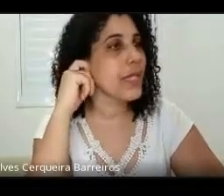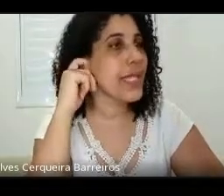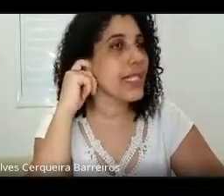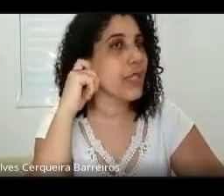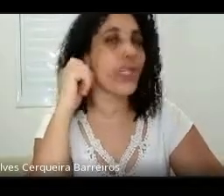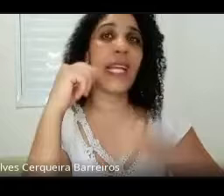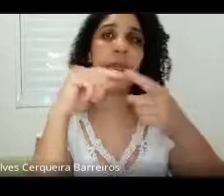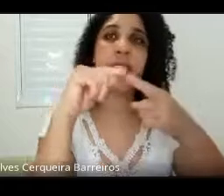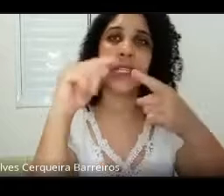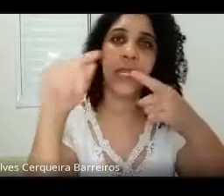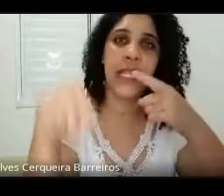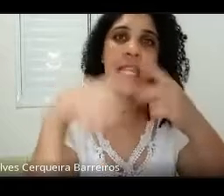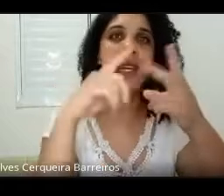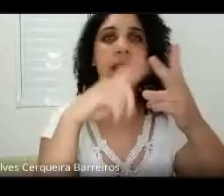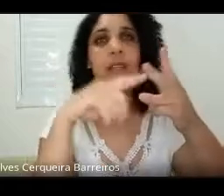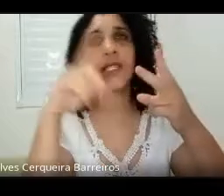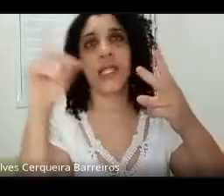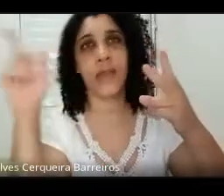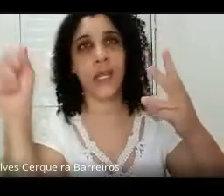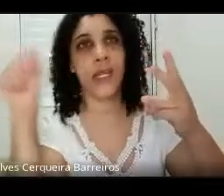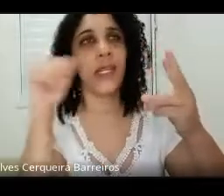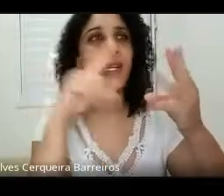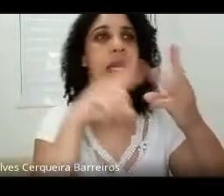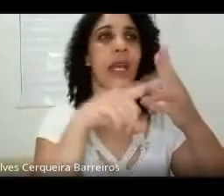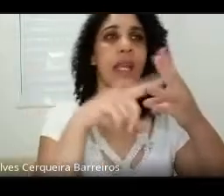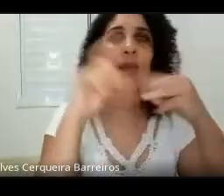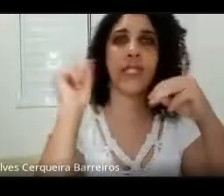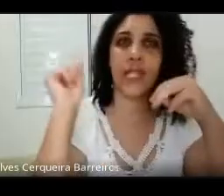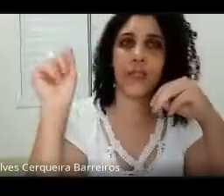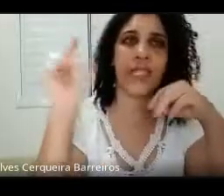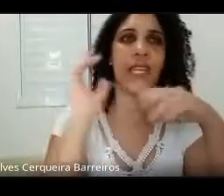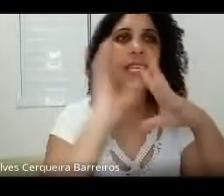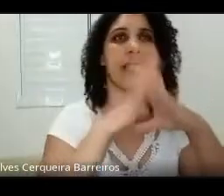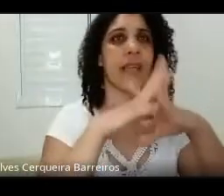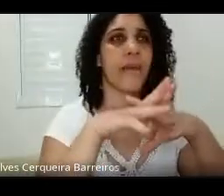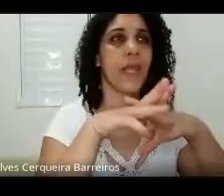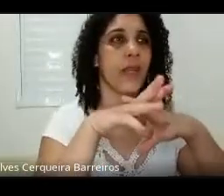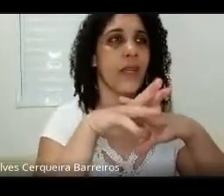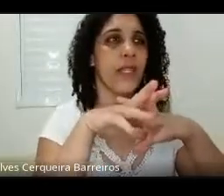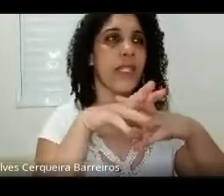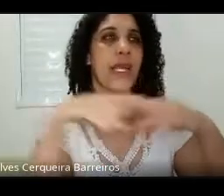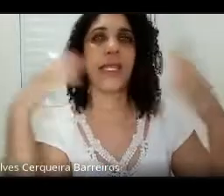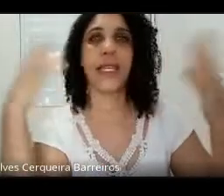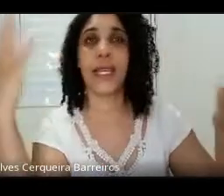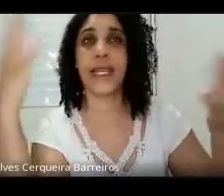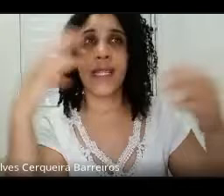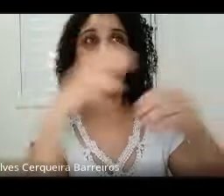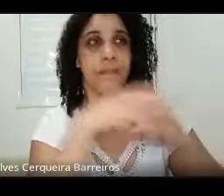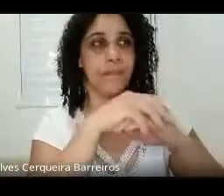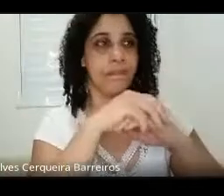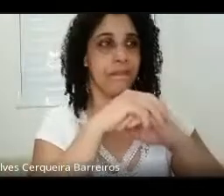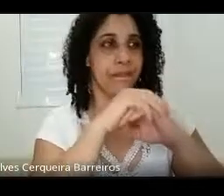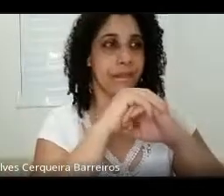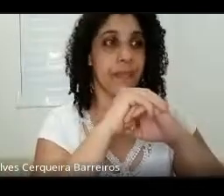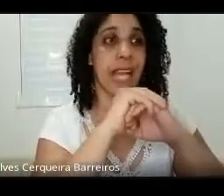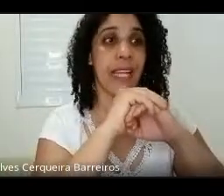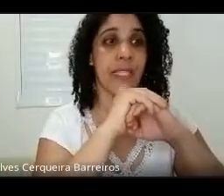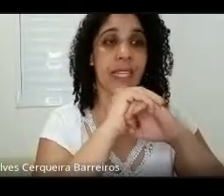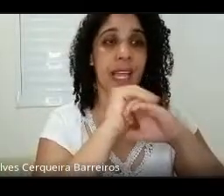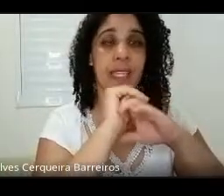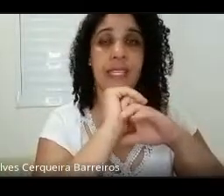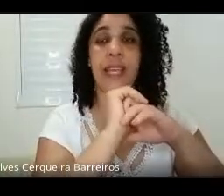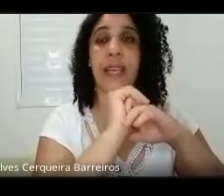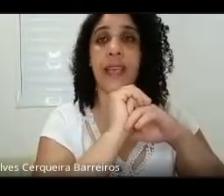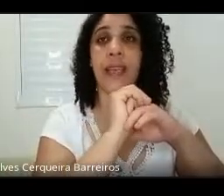sua língua de sinais. Então, tem a língua de sinais brasileira, a língua de sinais americana, língua de sinais francesa, língua de sinais inglesa. Na